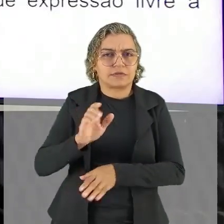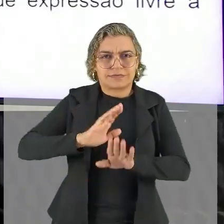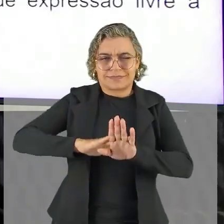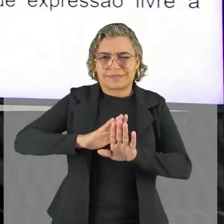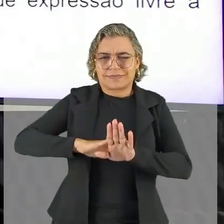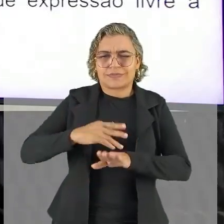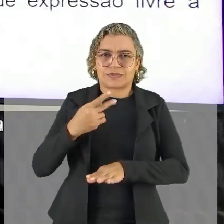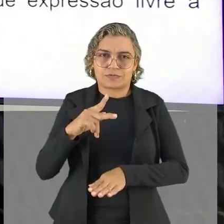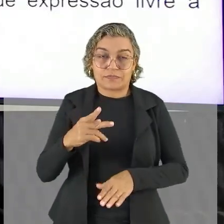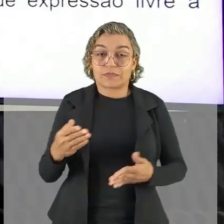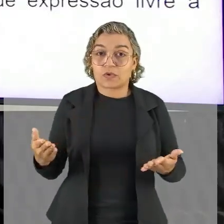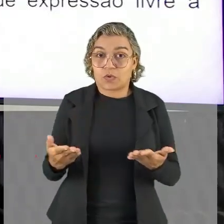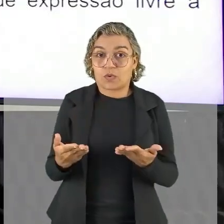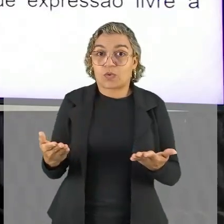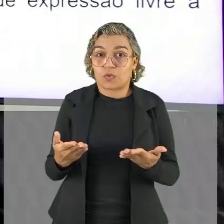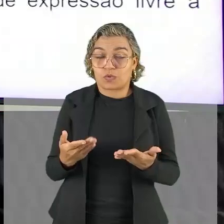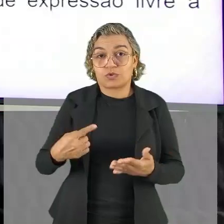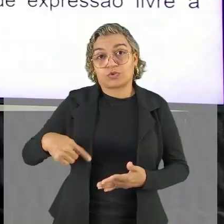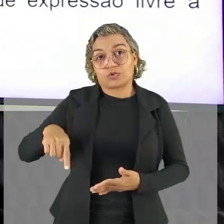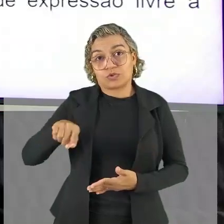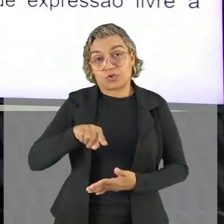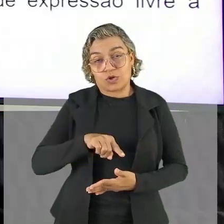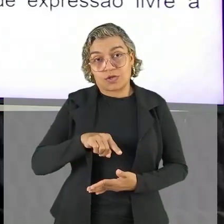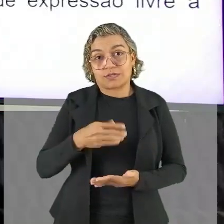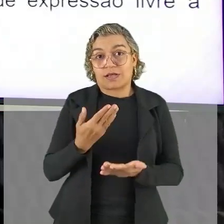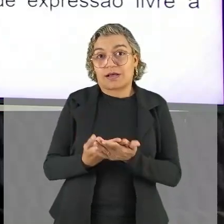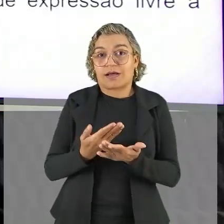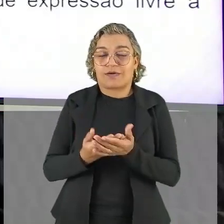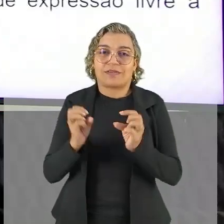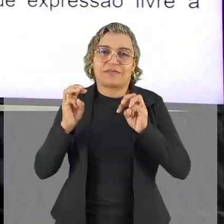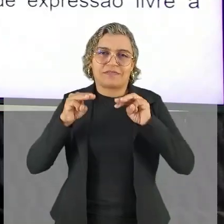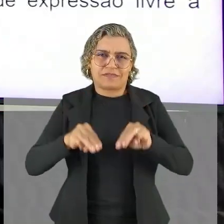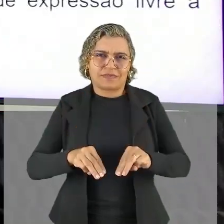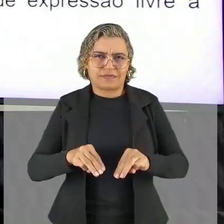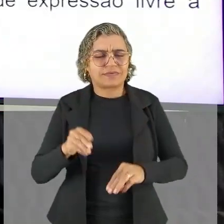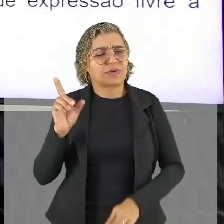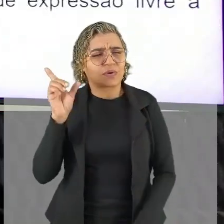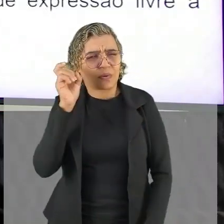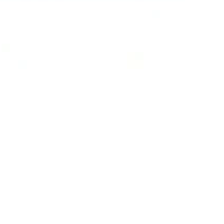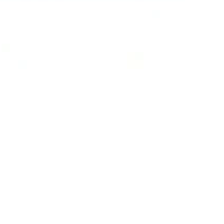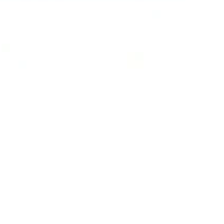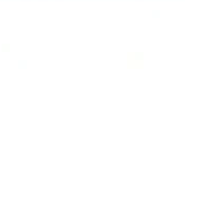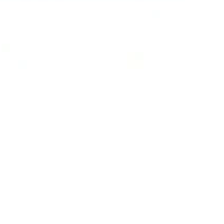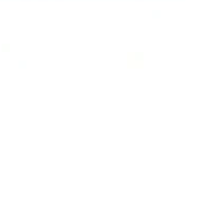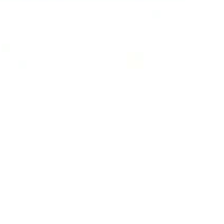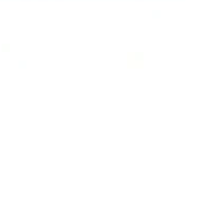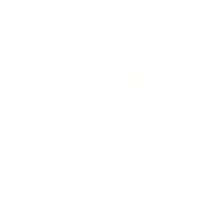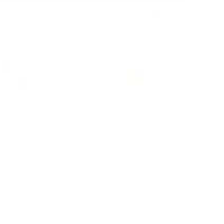subjetividade. Hoje, nós ficamos por aqui. Compliquei?